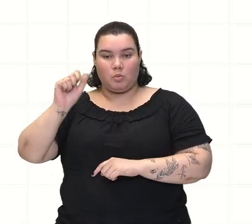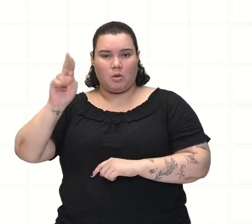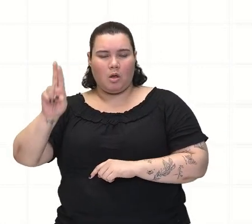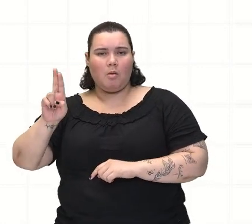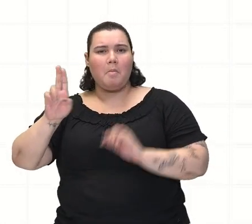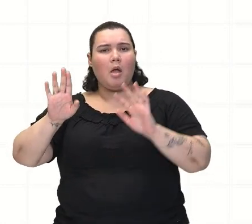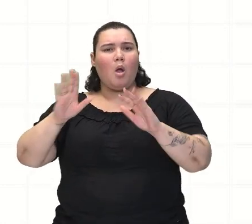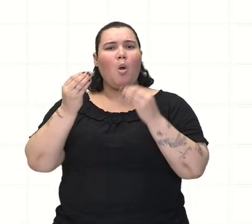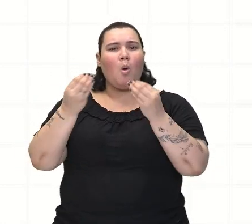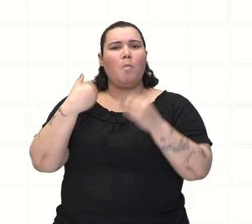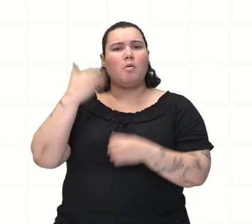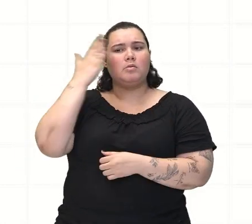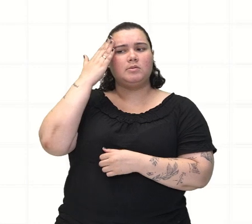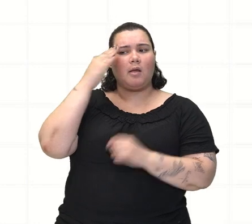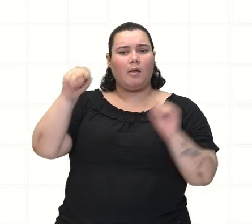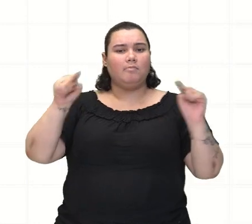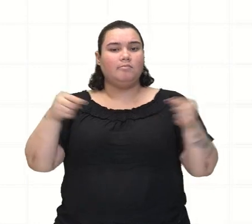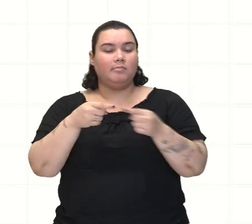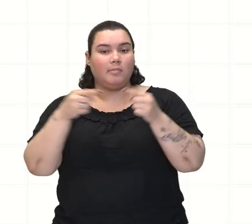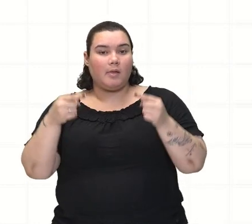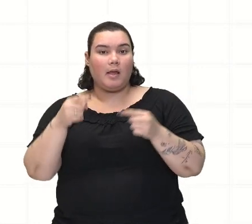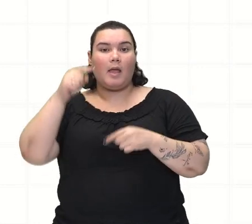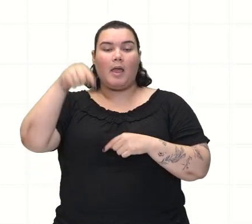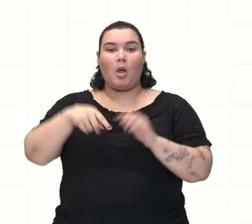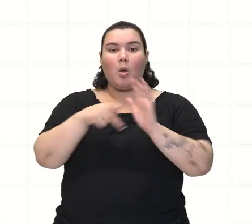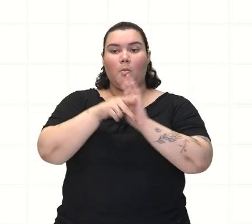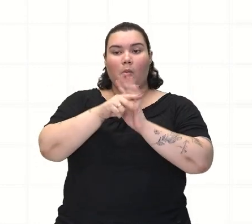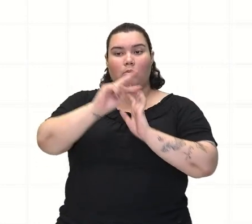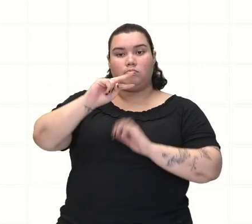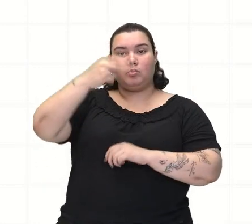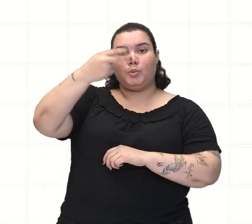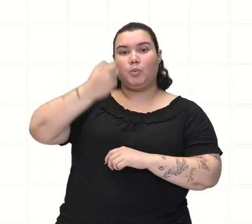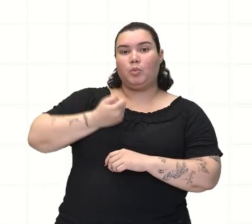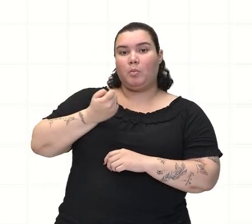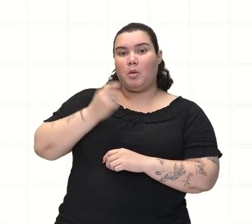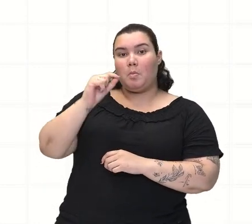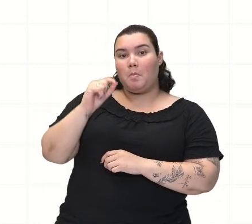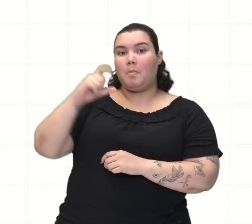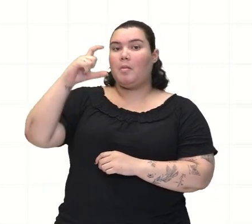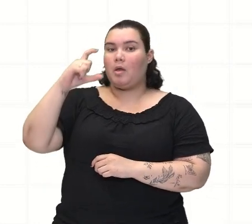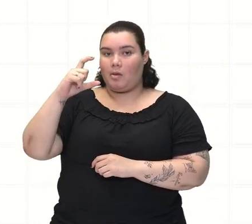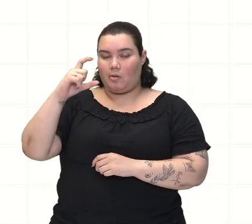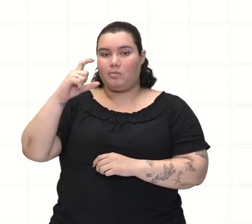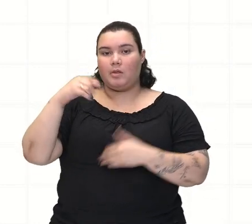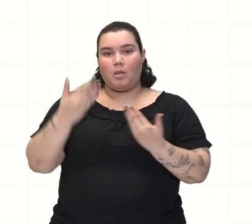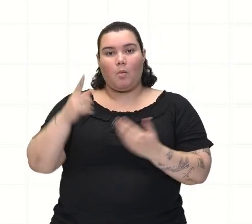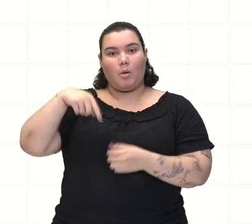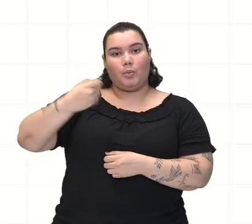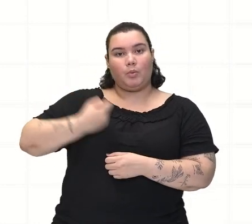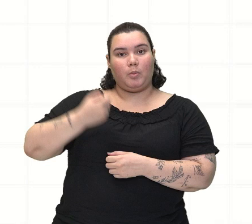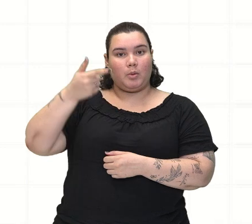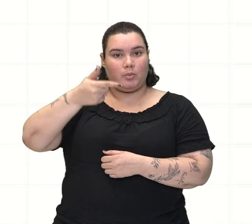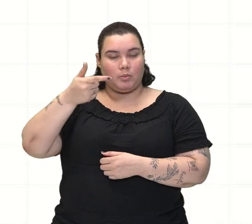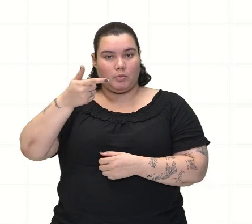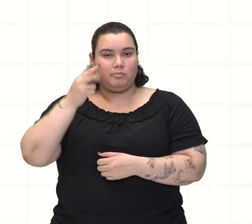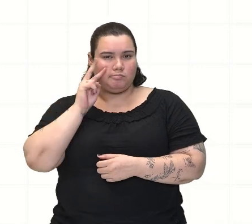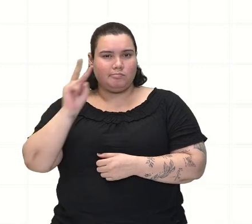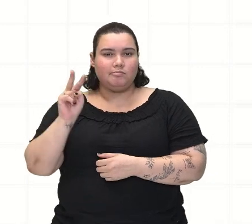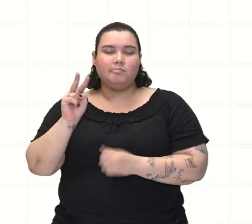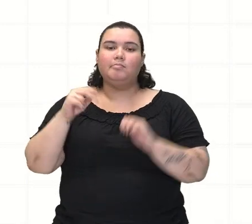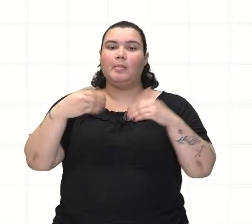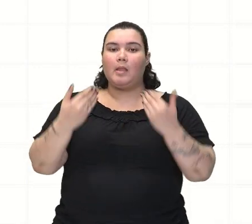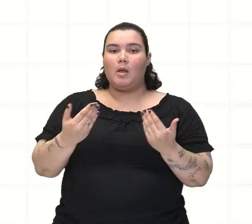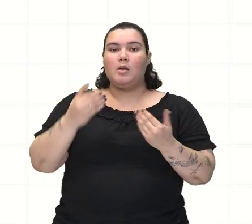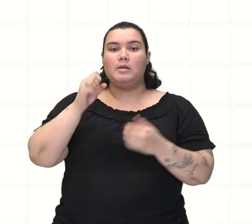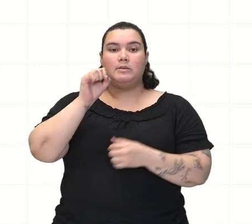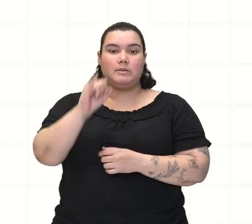professor? É o maior expoente da nossa incógnita, tá bom? Então, nesse caso, 2. Então, toda vez que ela é do segundo